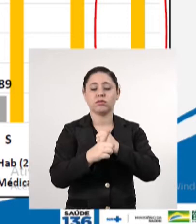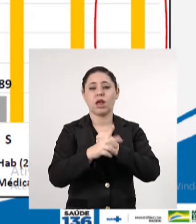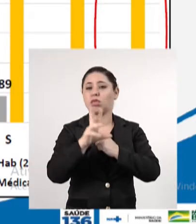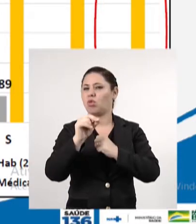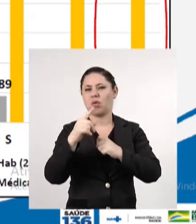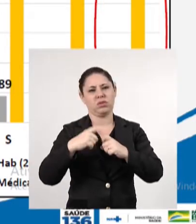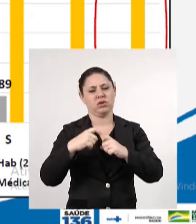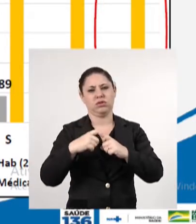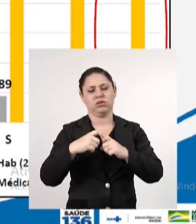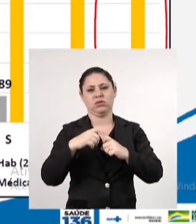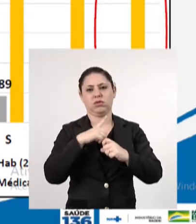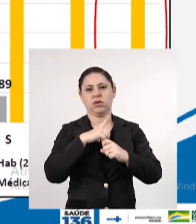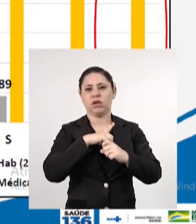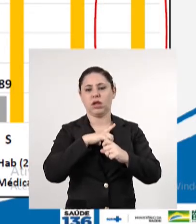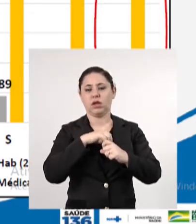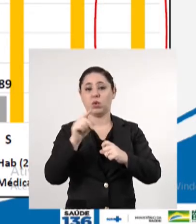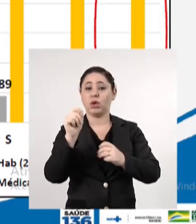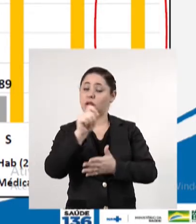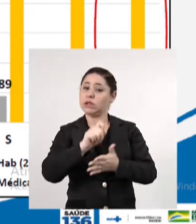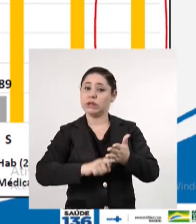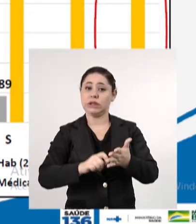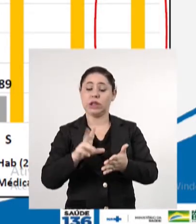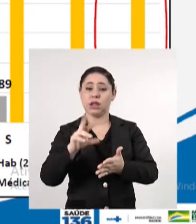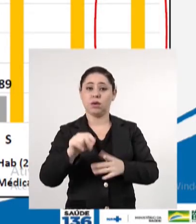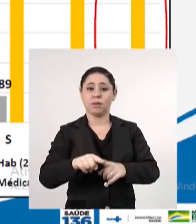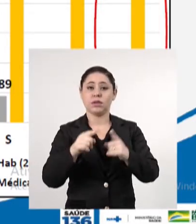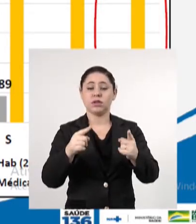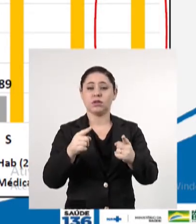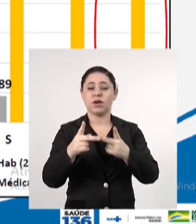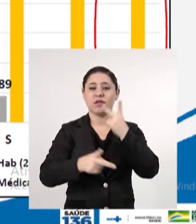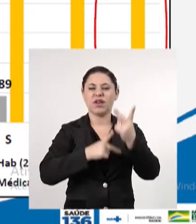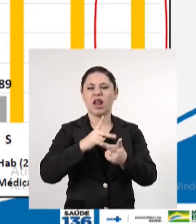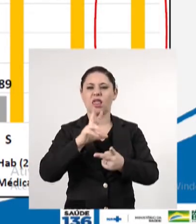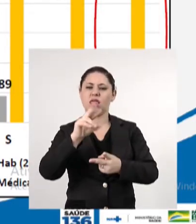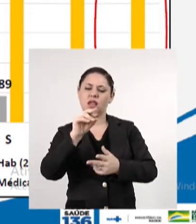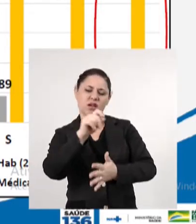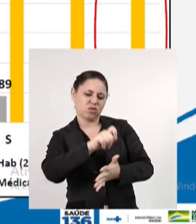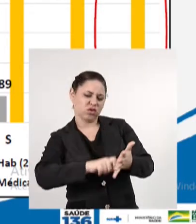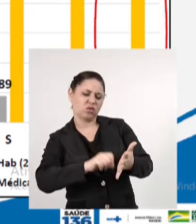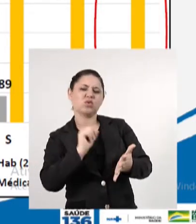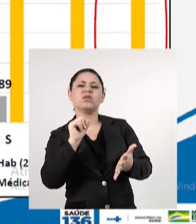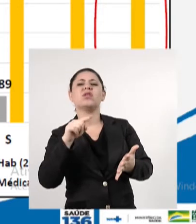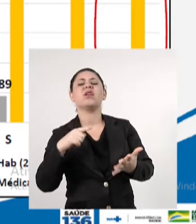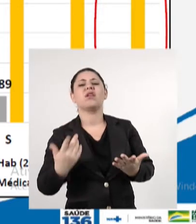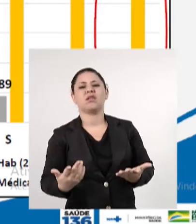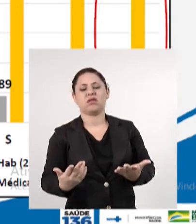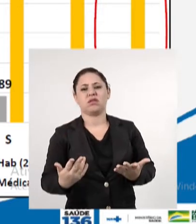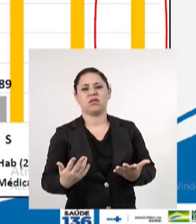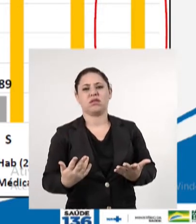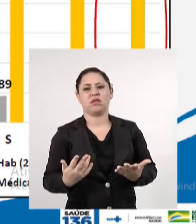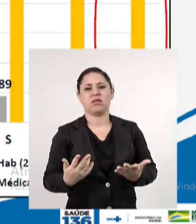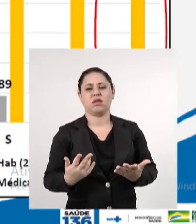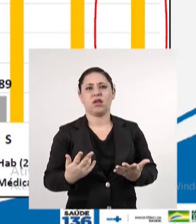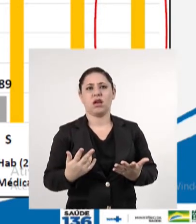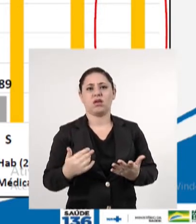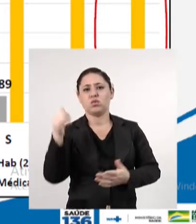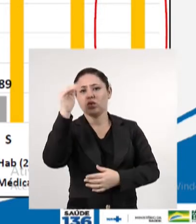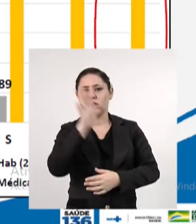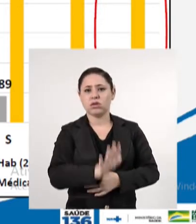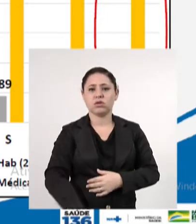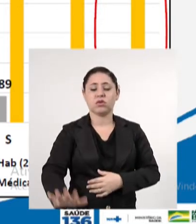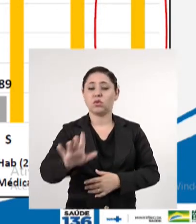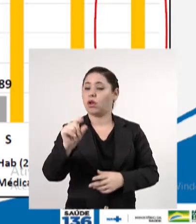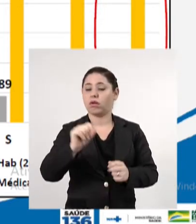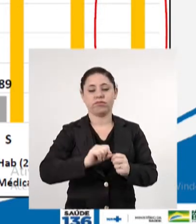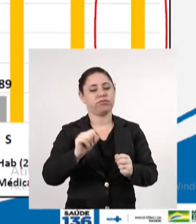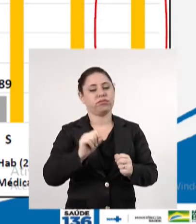o viés do não registro, mas quando a gente trata de não registro, isso significa, nível nacional, que não